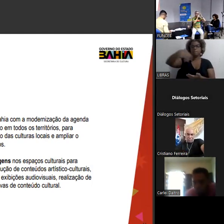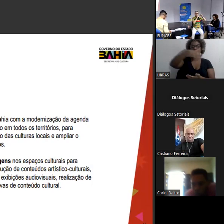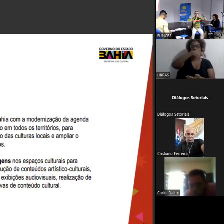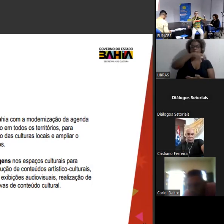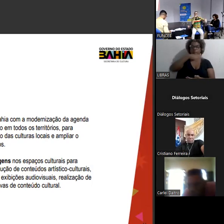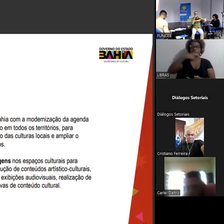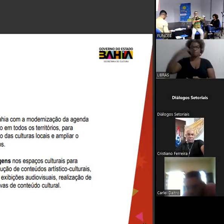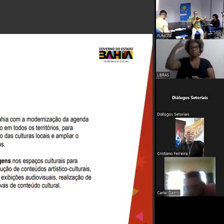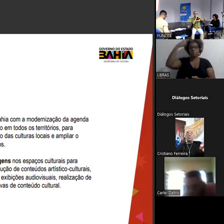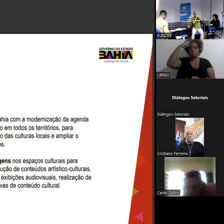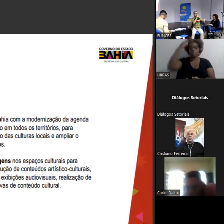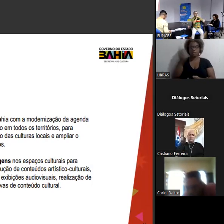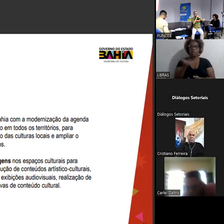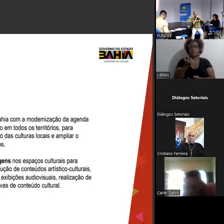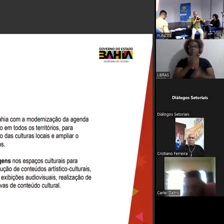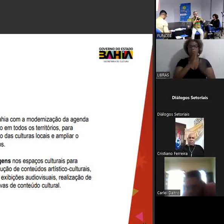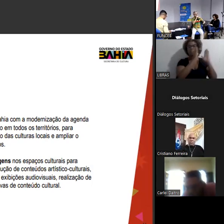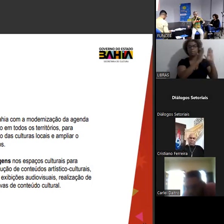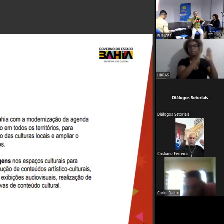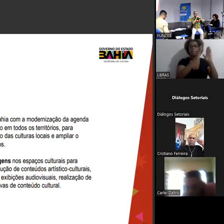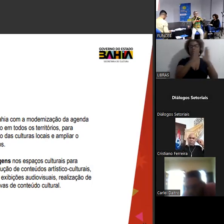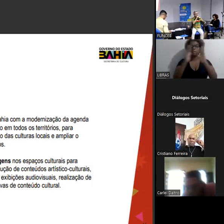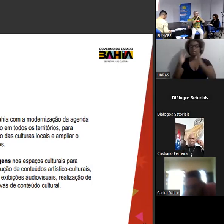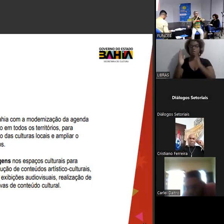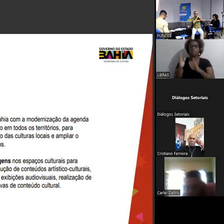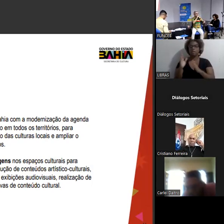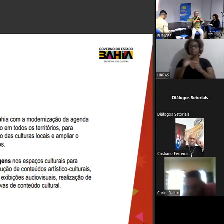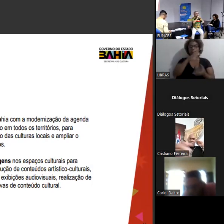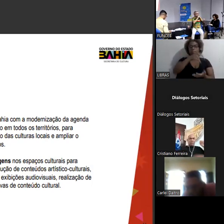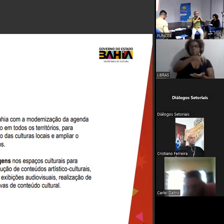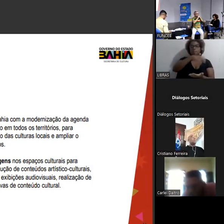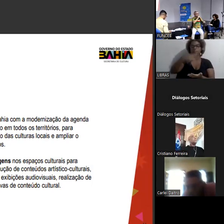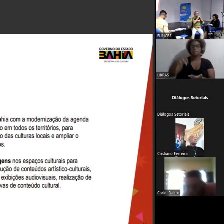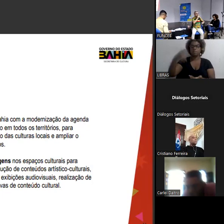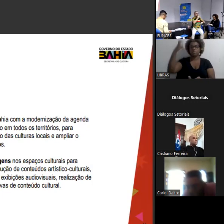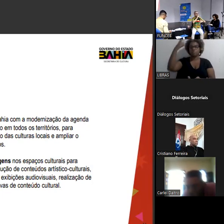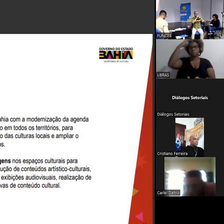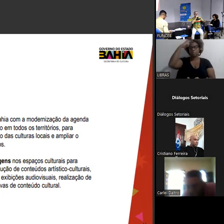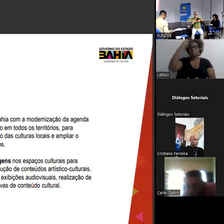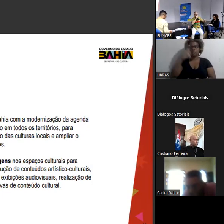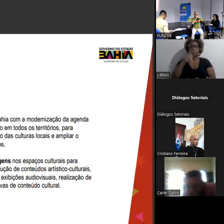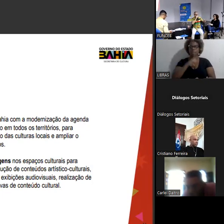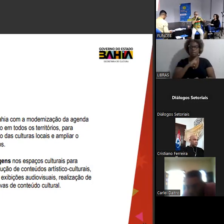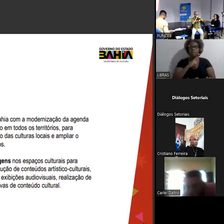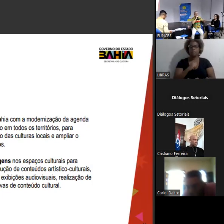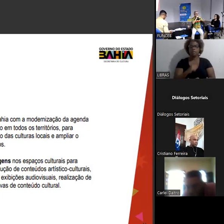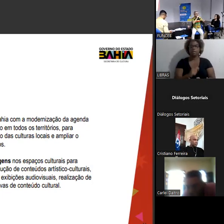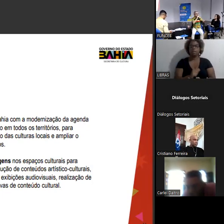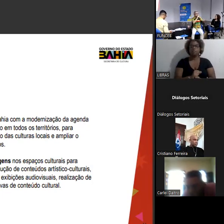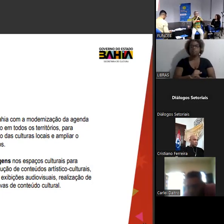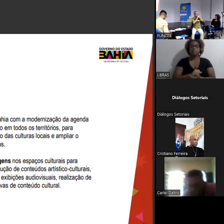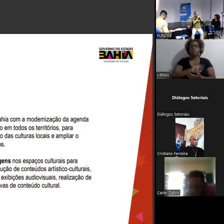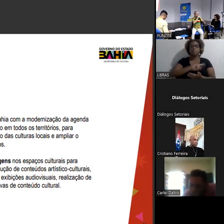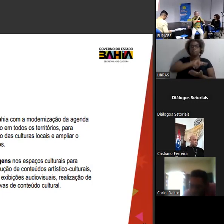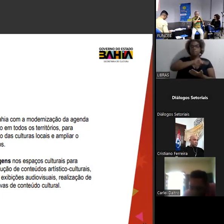as bibliotecas, os centros de cultura tenham uma possibilidade de recebimento, de acolhimento das multilinguagens, para que sejam,